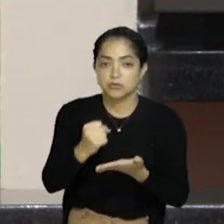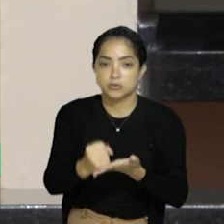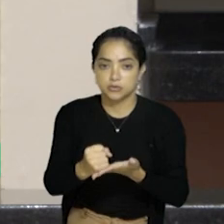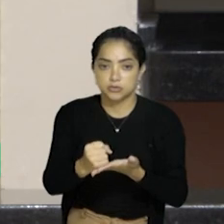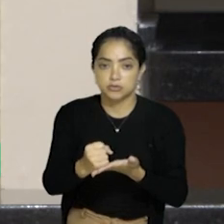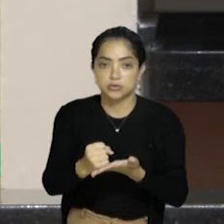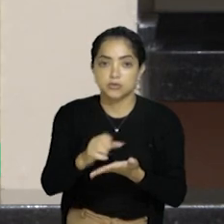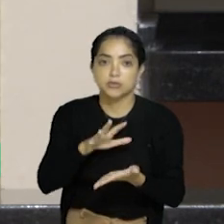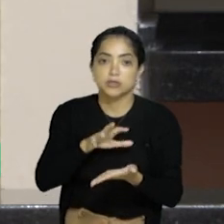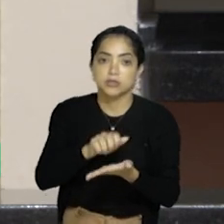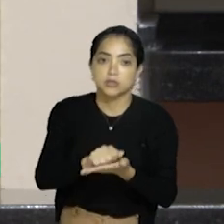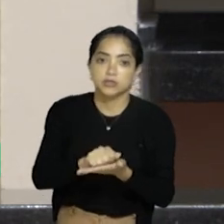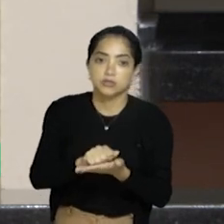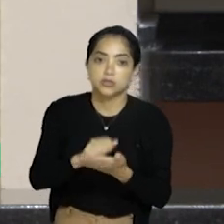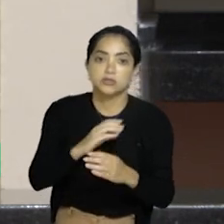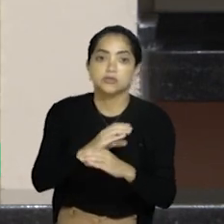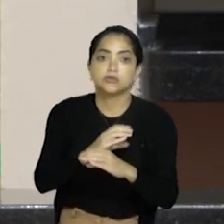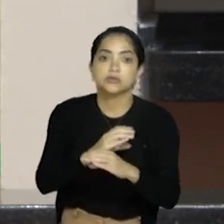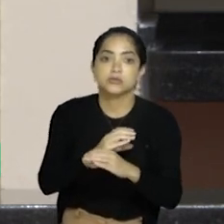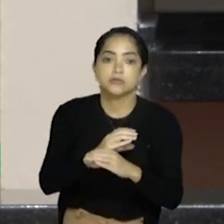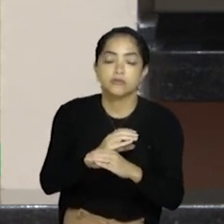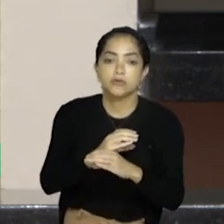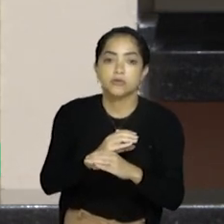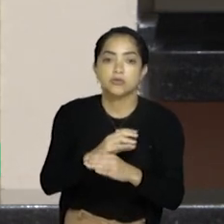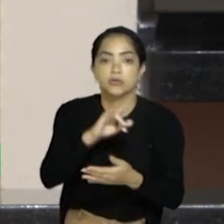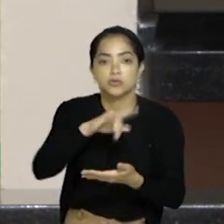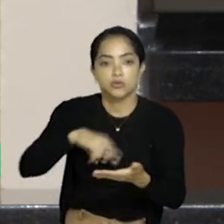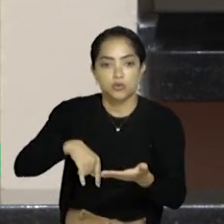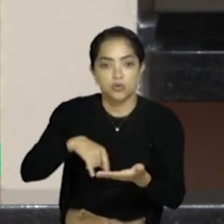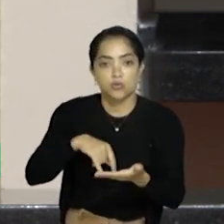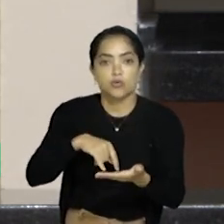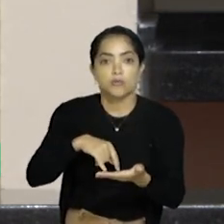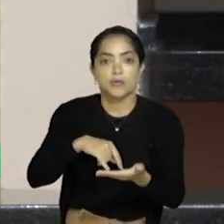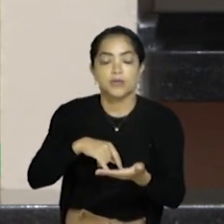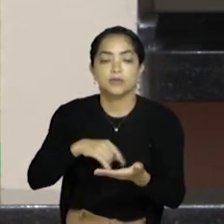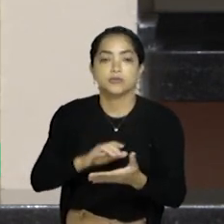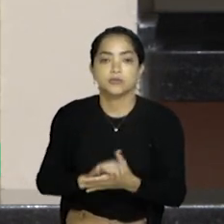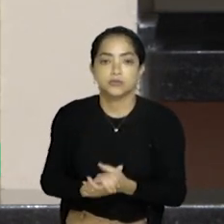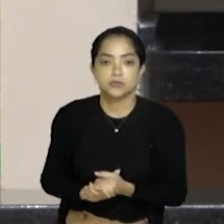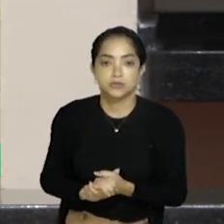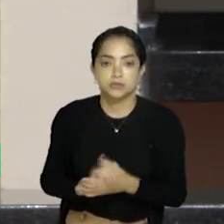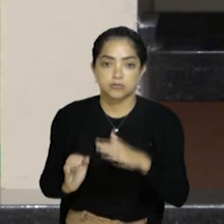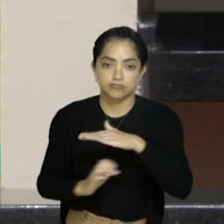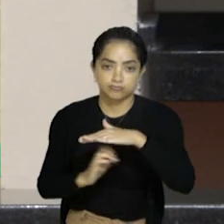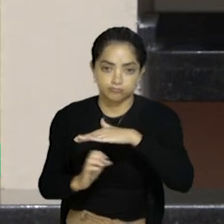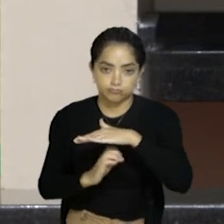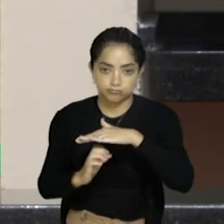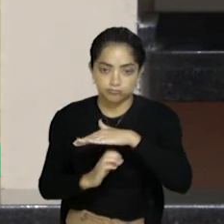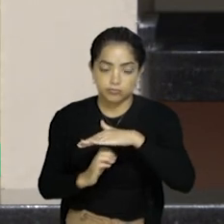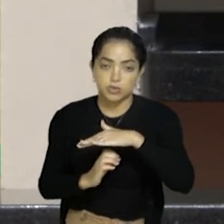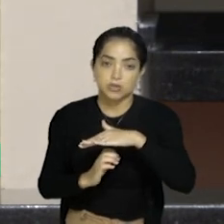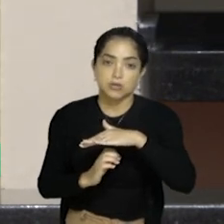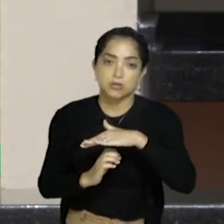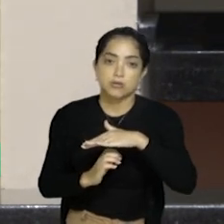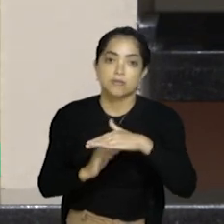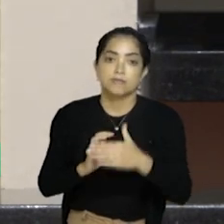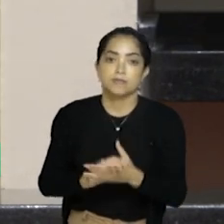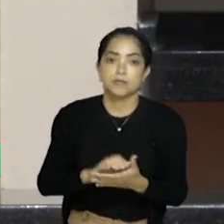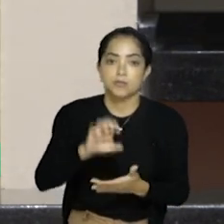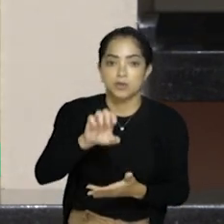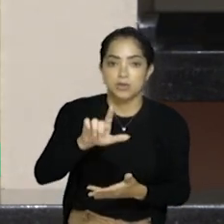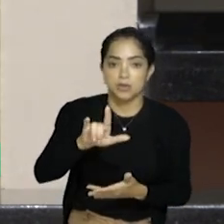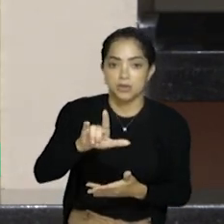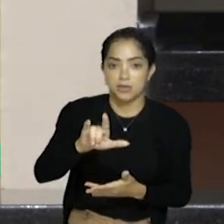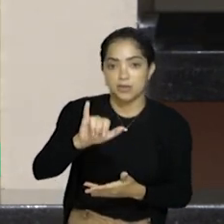Registro Civil títulos e documentos e pessoas jurídica de Urubici senhora Eliana